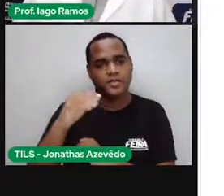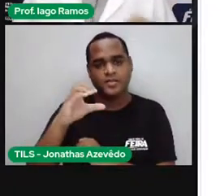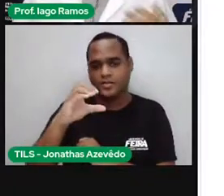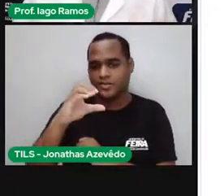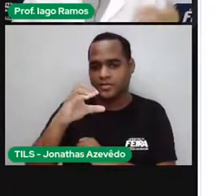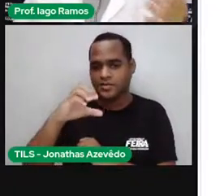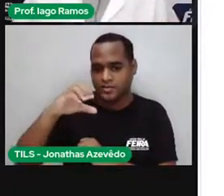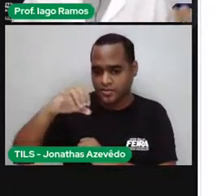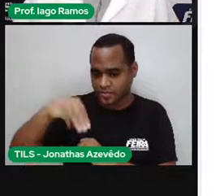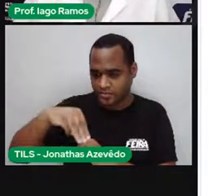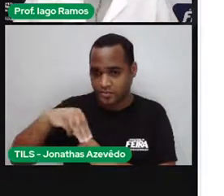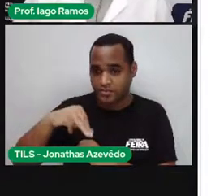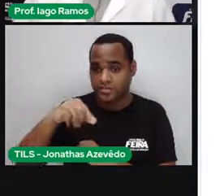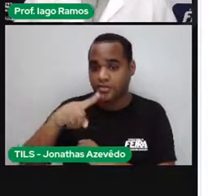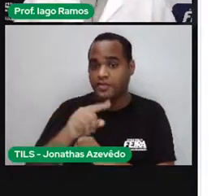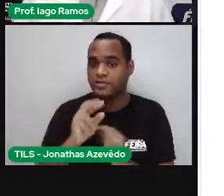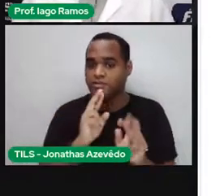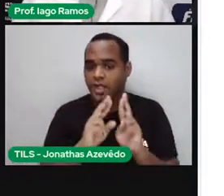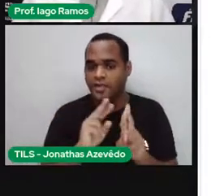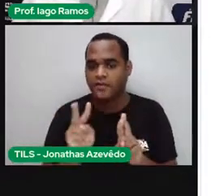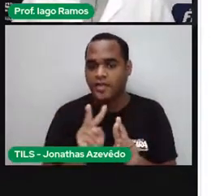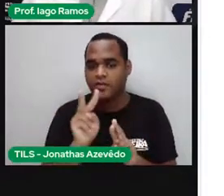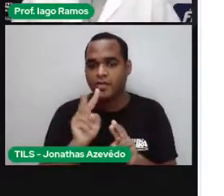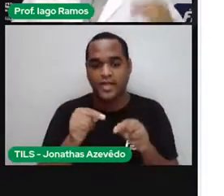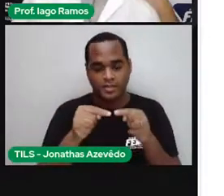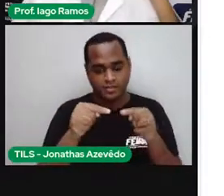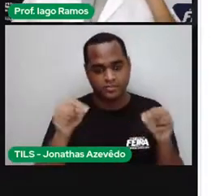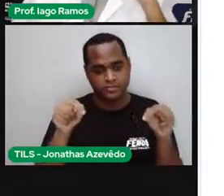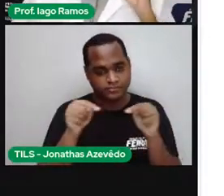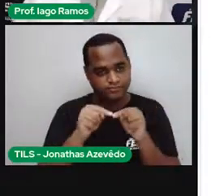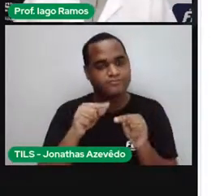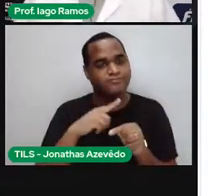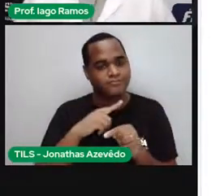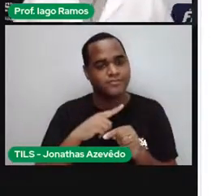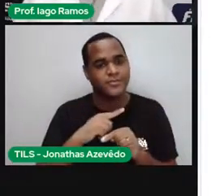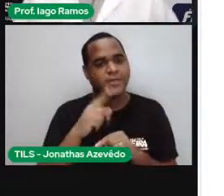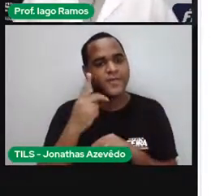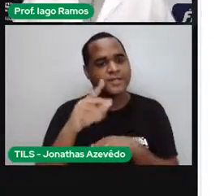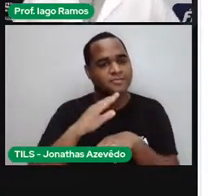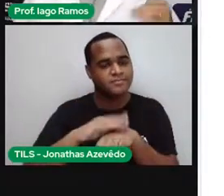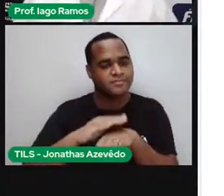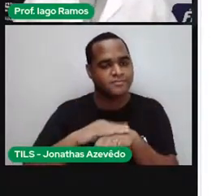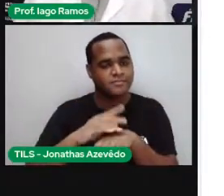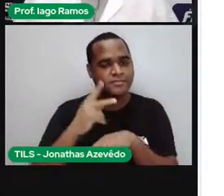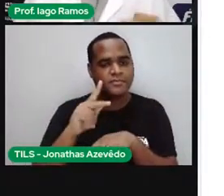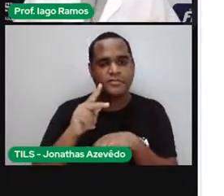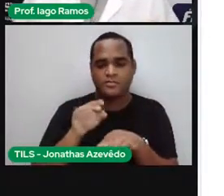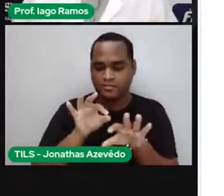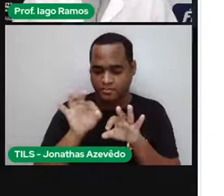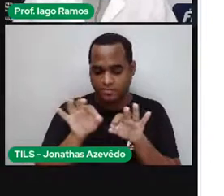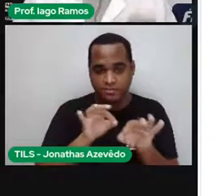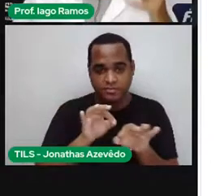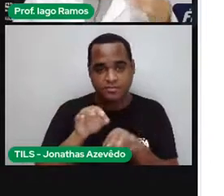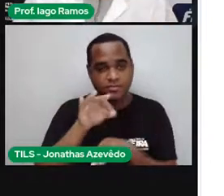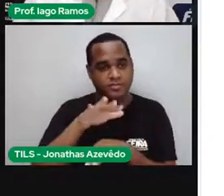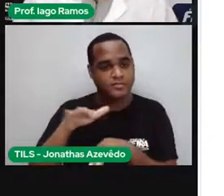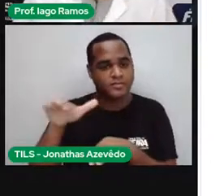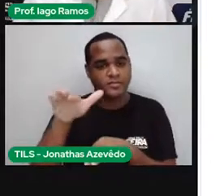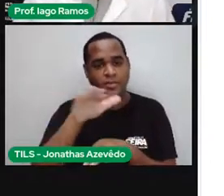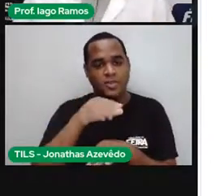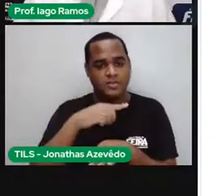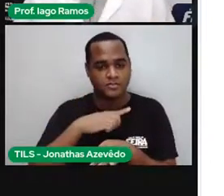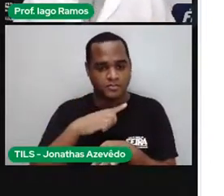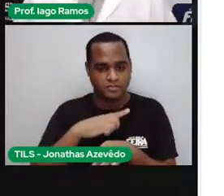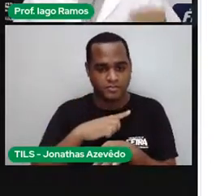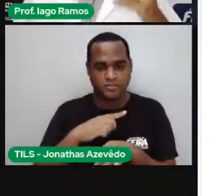e determine o valor de sua área e é com você agora calcule a área desse triângulo